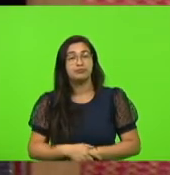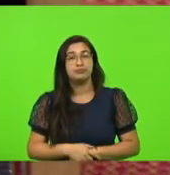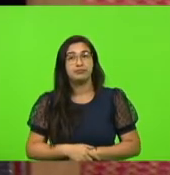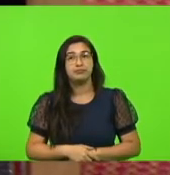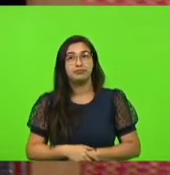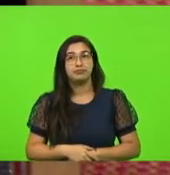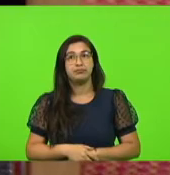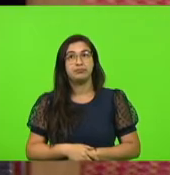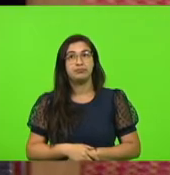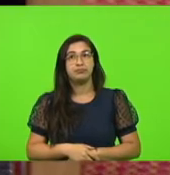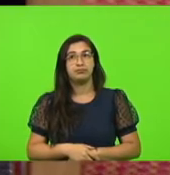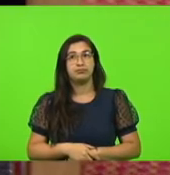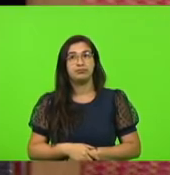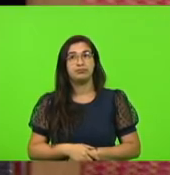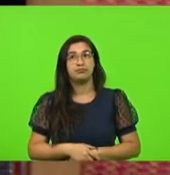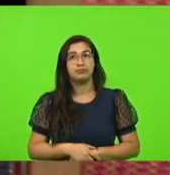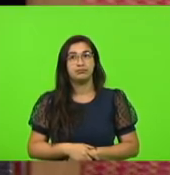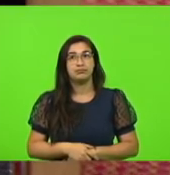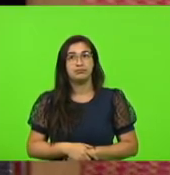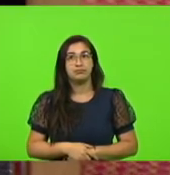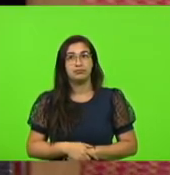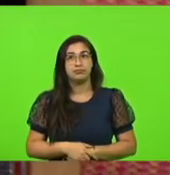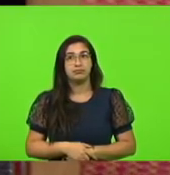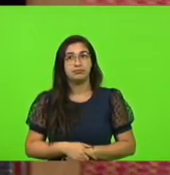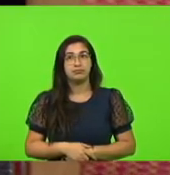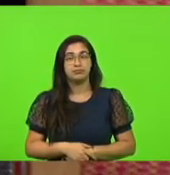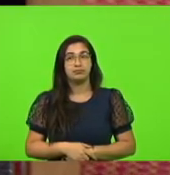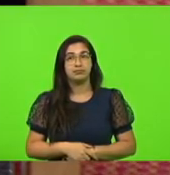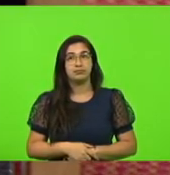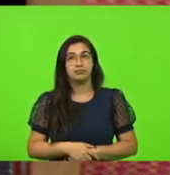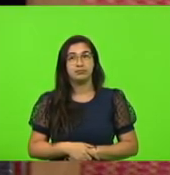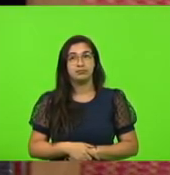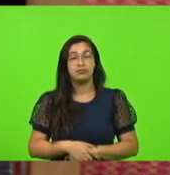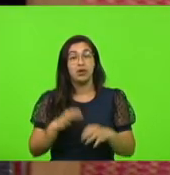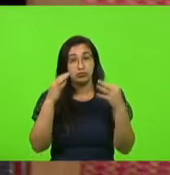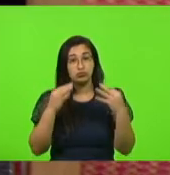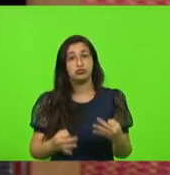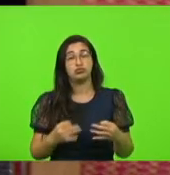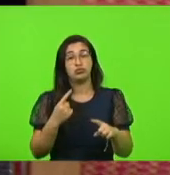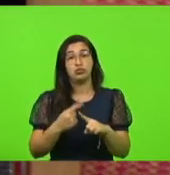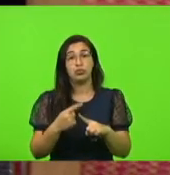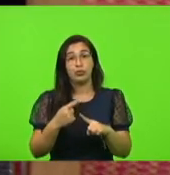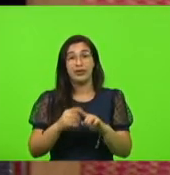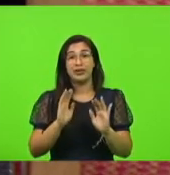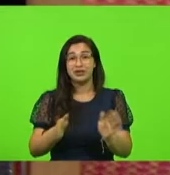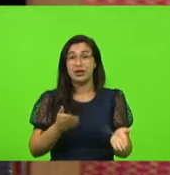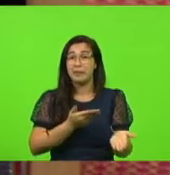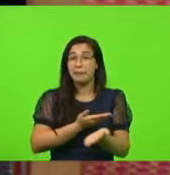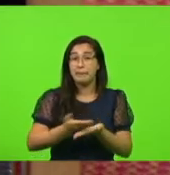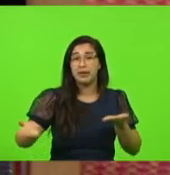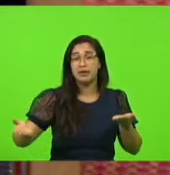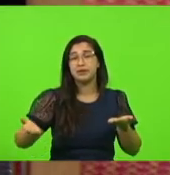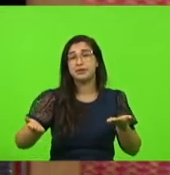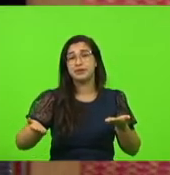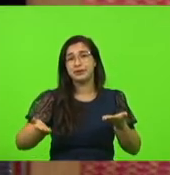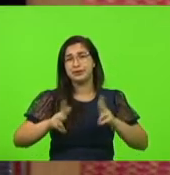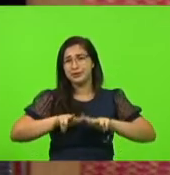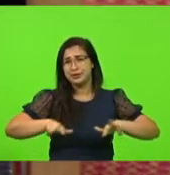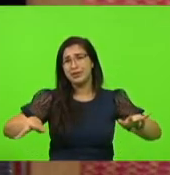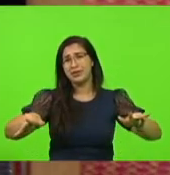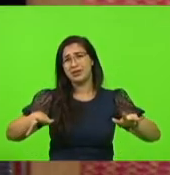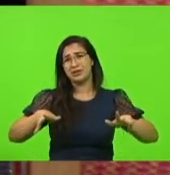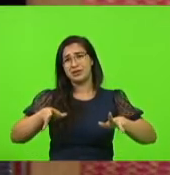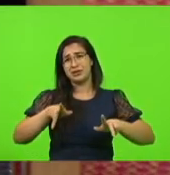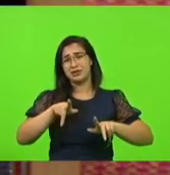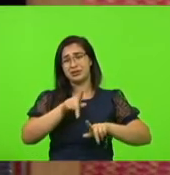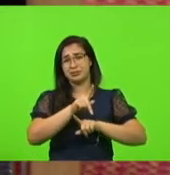uma compensação, vamos dizer assim, perto do que foi perdido no projeto de reforma